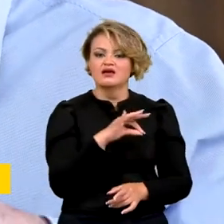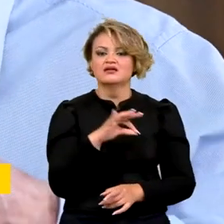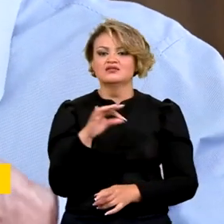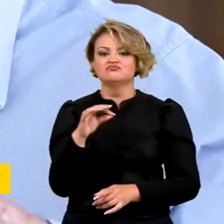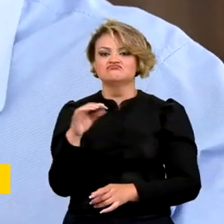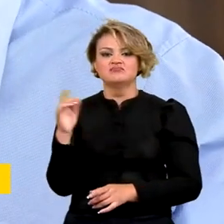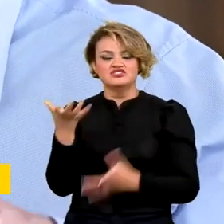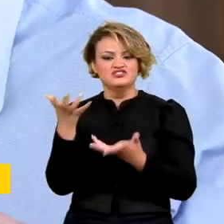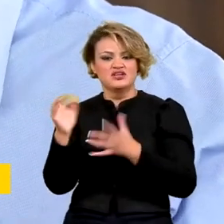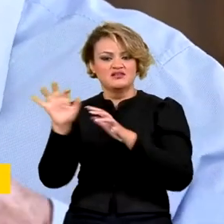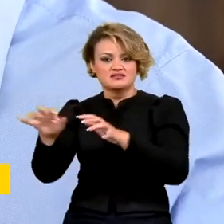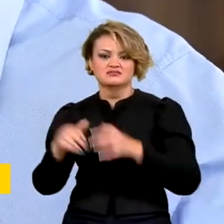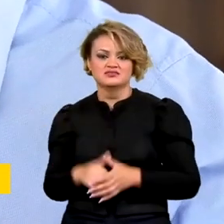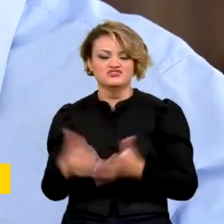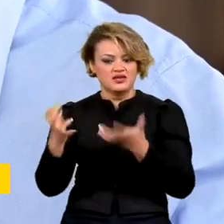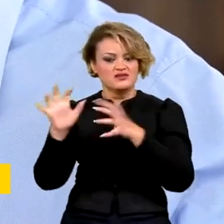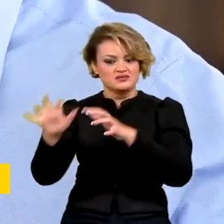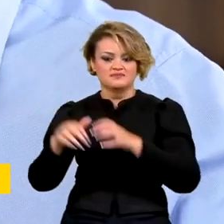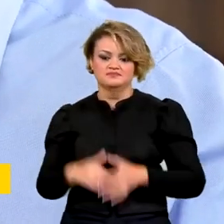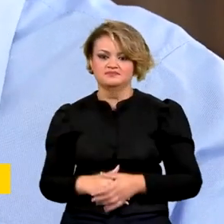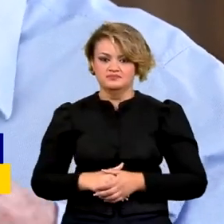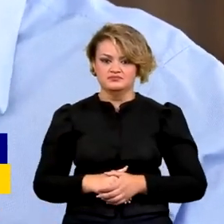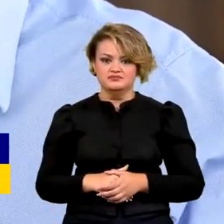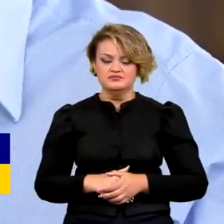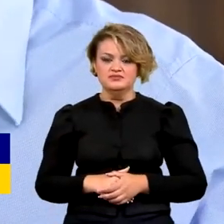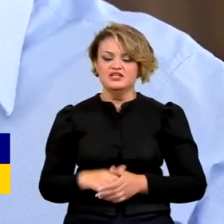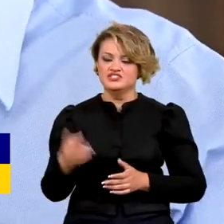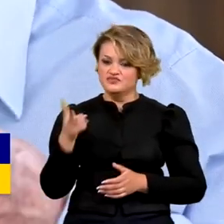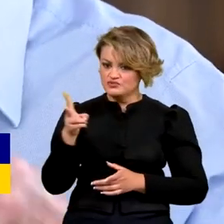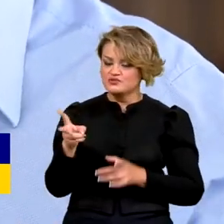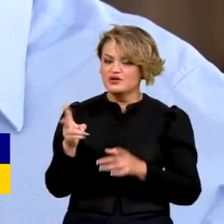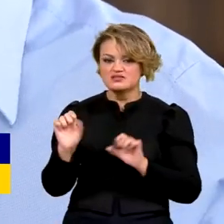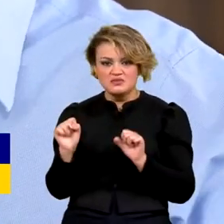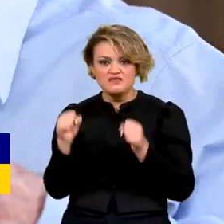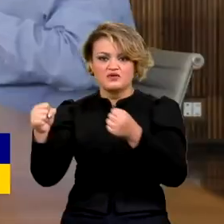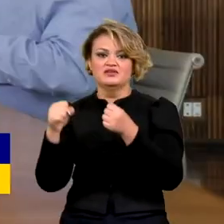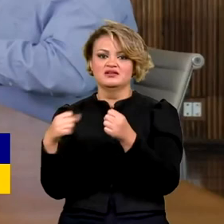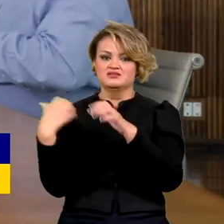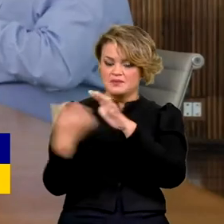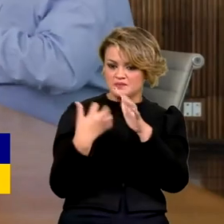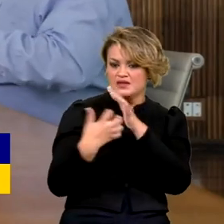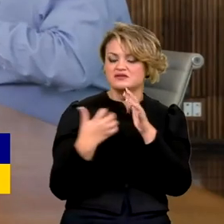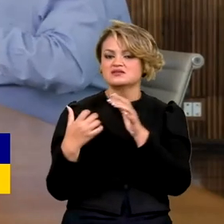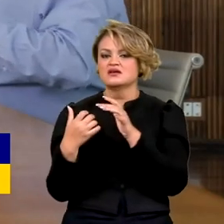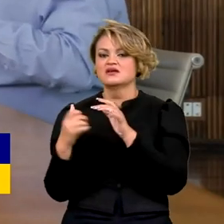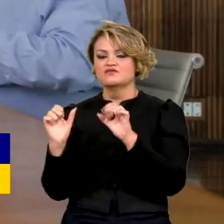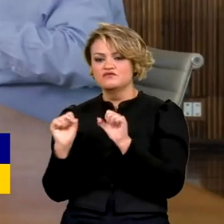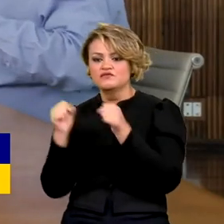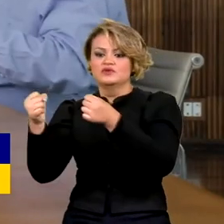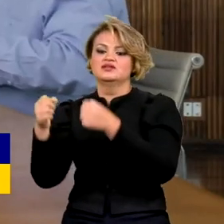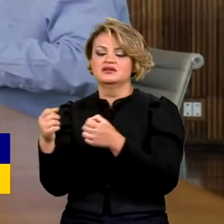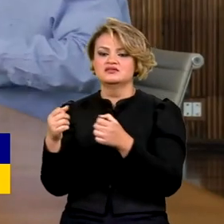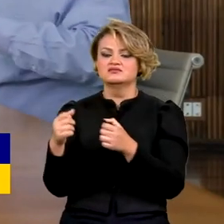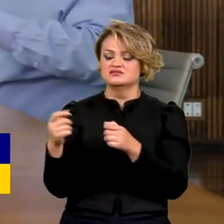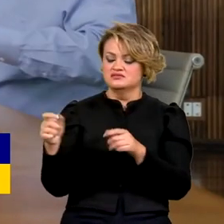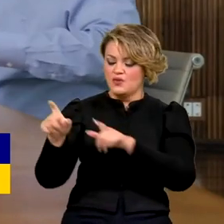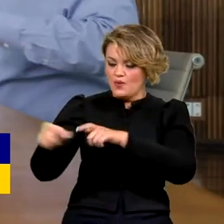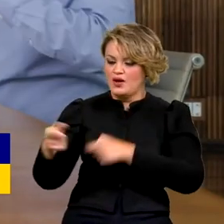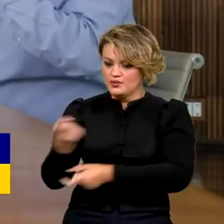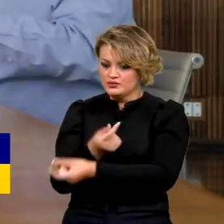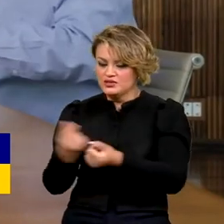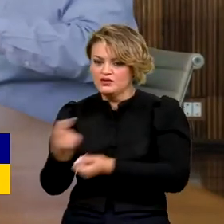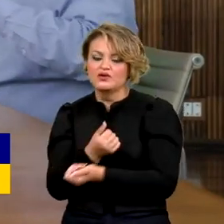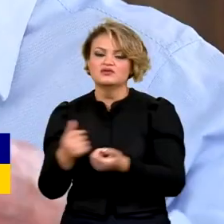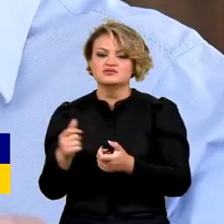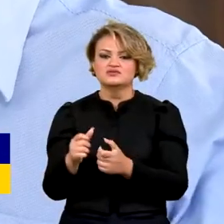nós vamos fortalecer a pequena em média propriedade nós vamos fortalecer algum negócio nós vamos fazer continuar fazendo reforma agrária porque